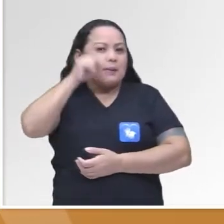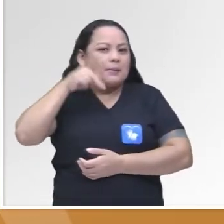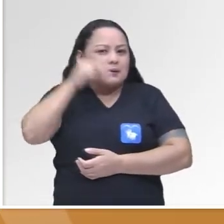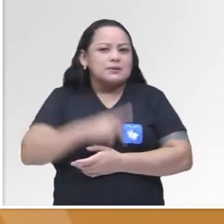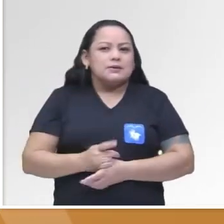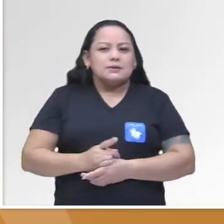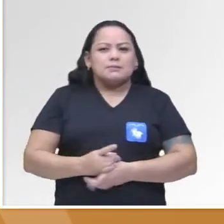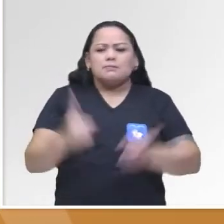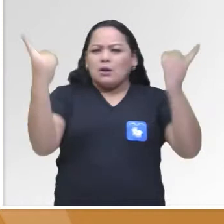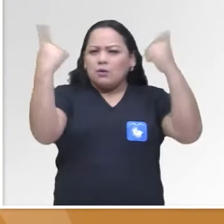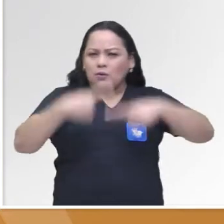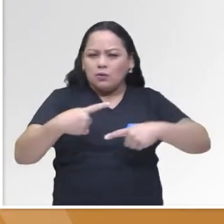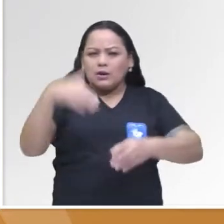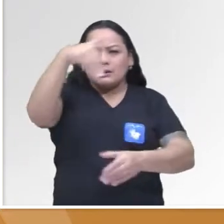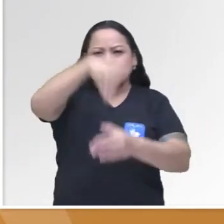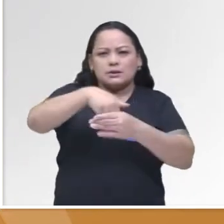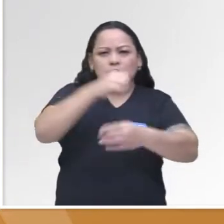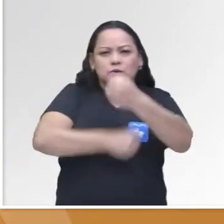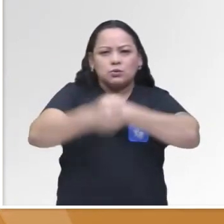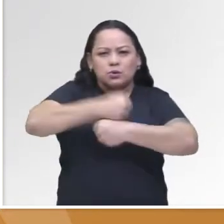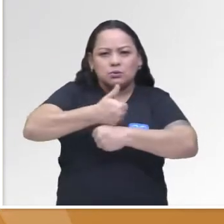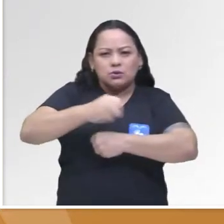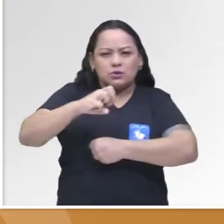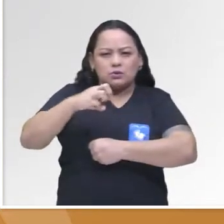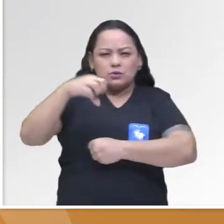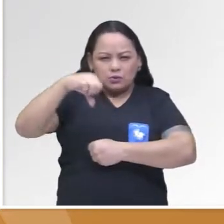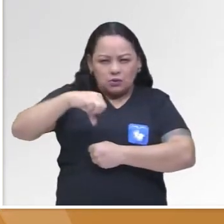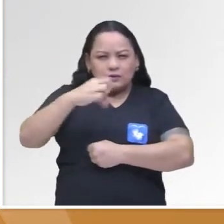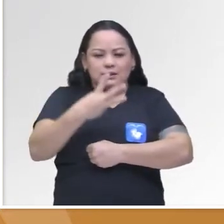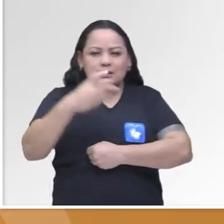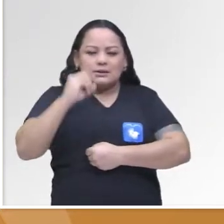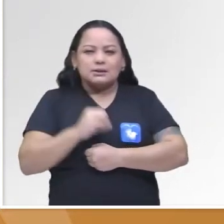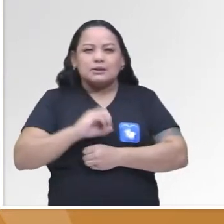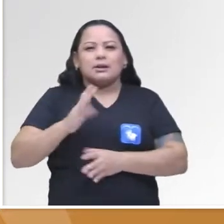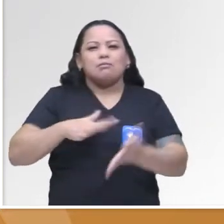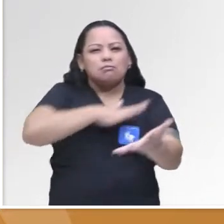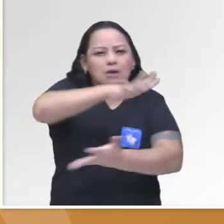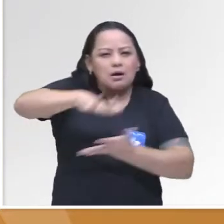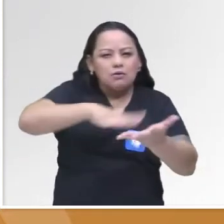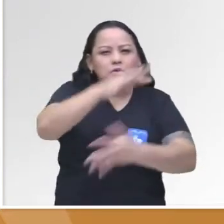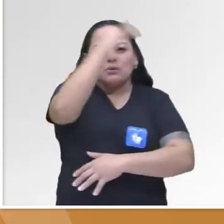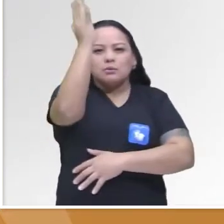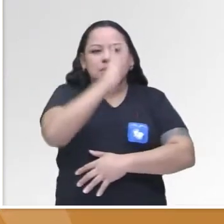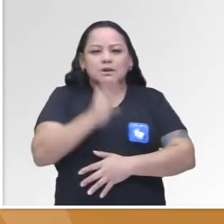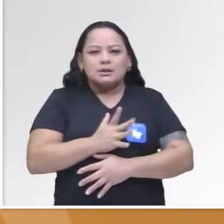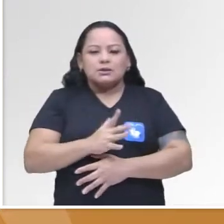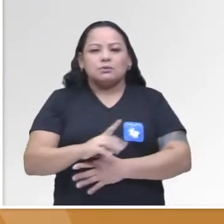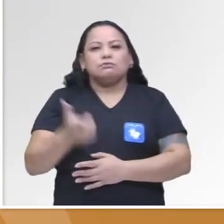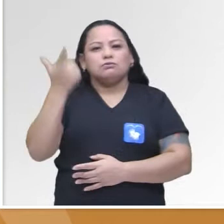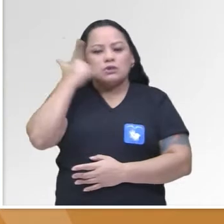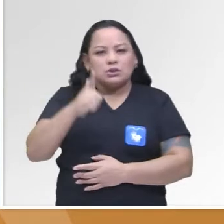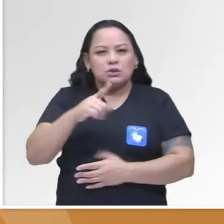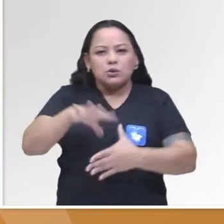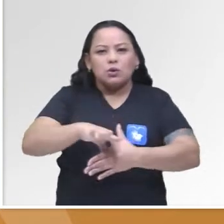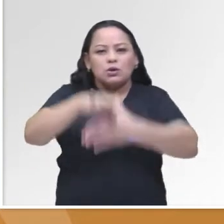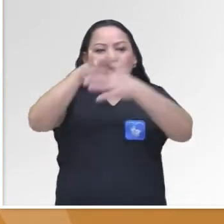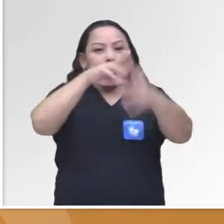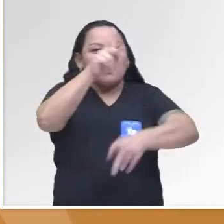de 1930, o que gerou uma revolução nacional. Vencedor, tornou-se um líder